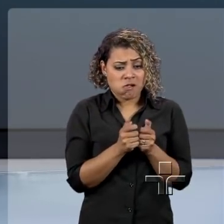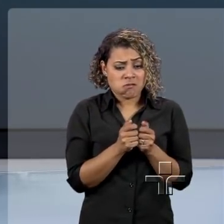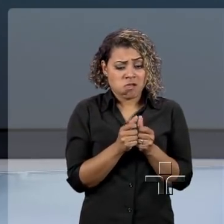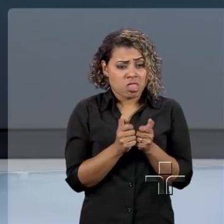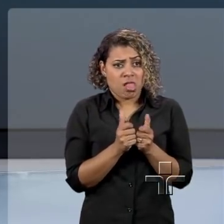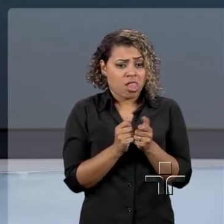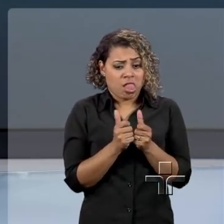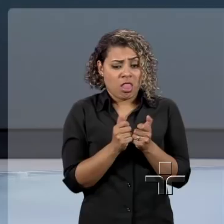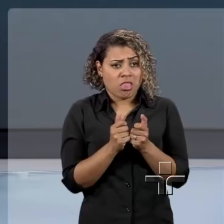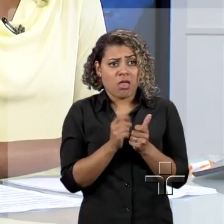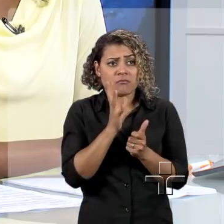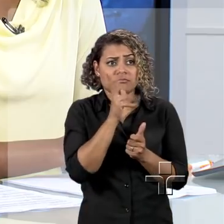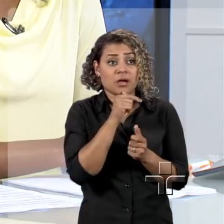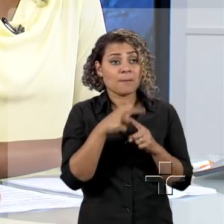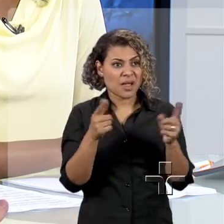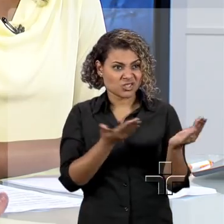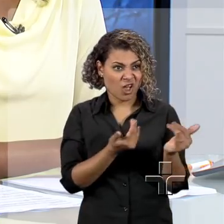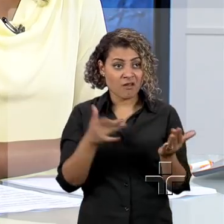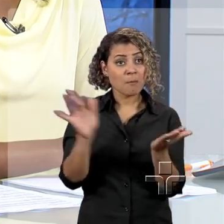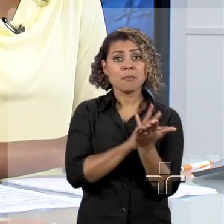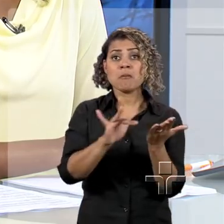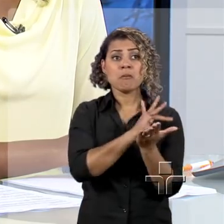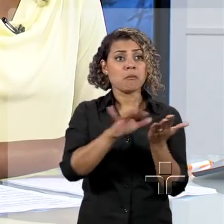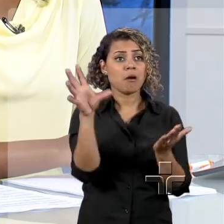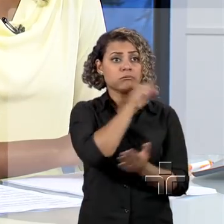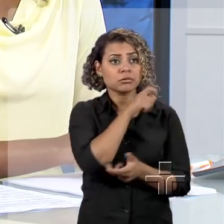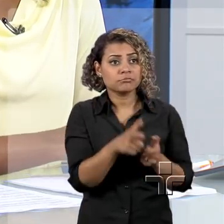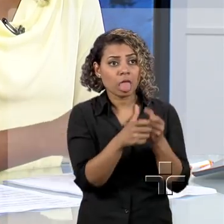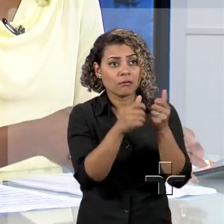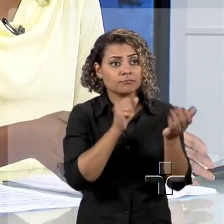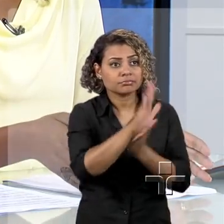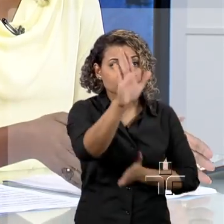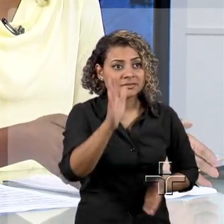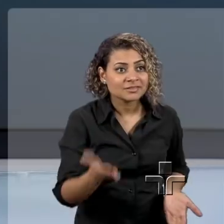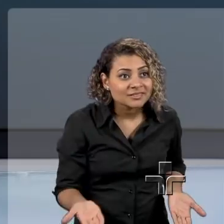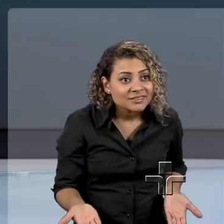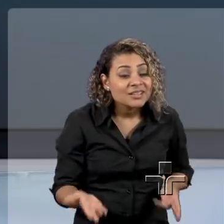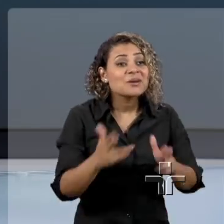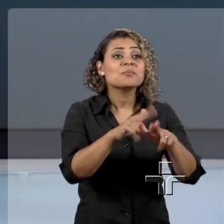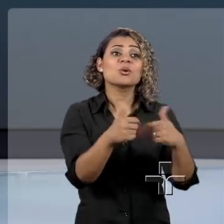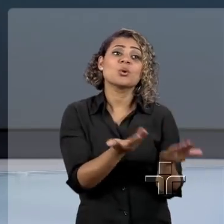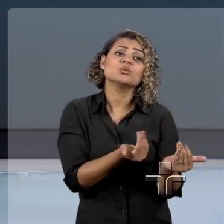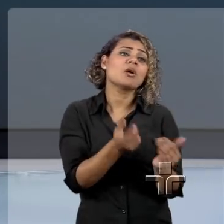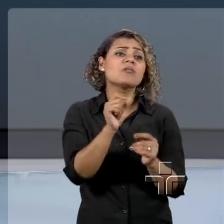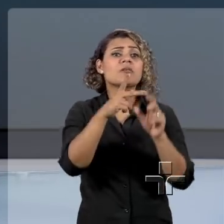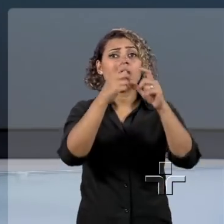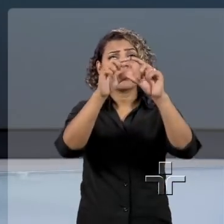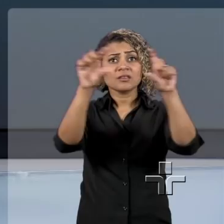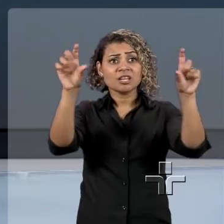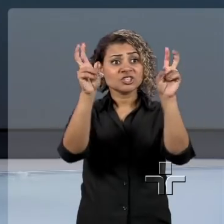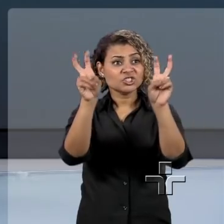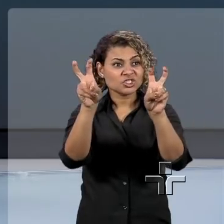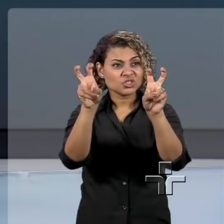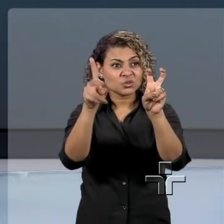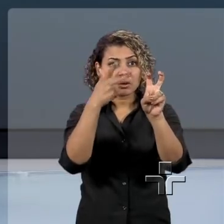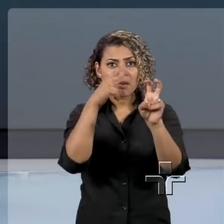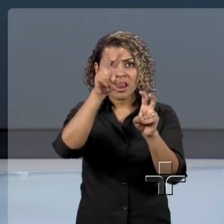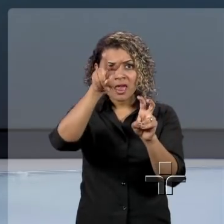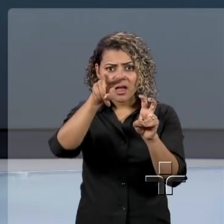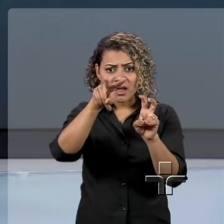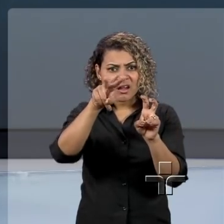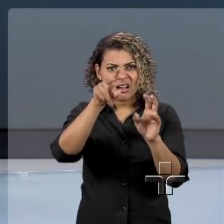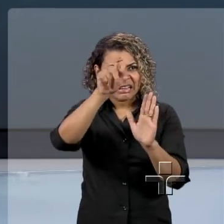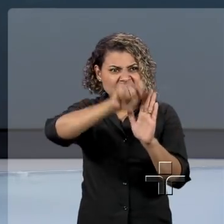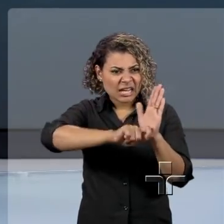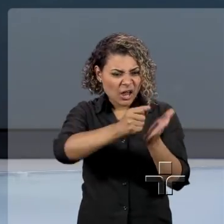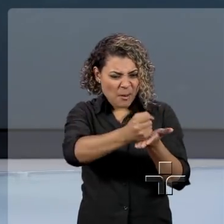dedões, né? Agora eles estão muito rápidos, mas para sentar e escrever, você vê o que a jovem falou. Olha, quando a gente lê o título ali, a gente acha uma coisa, depois tem os